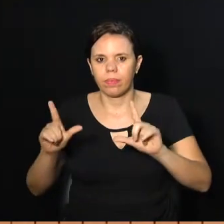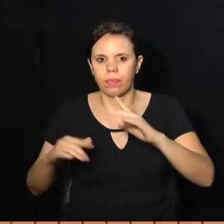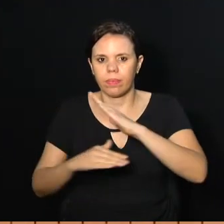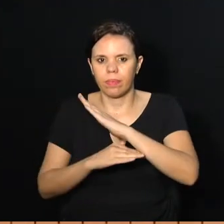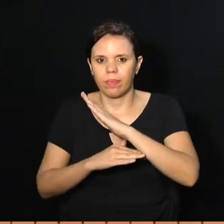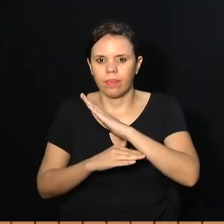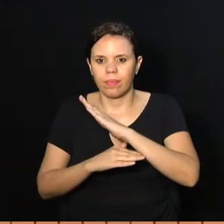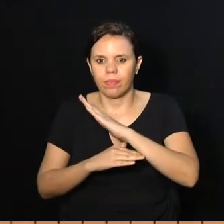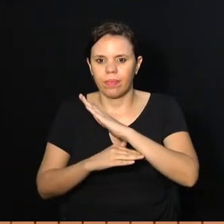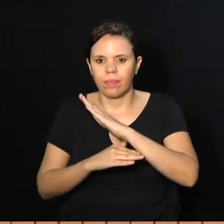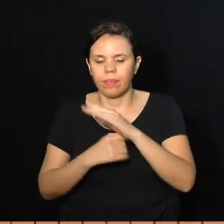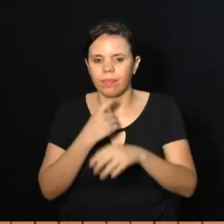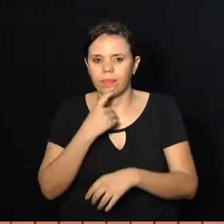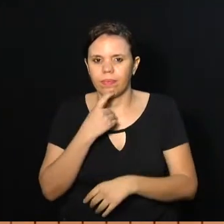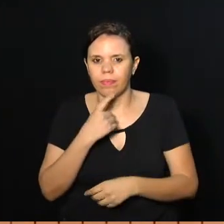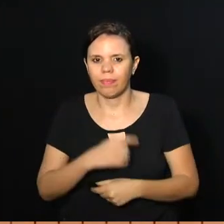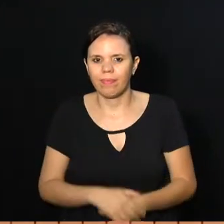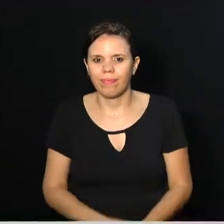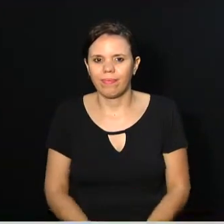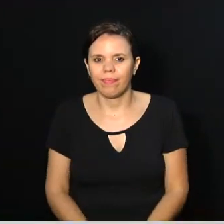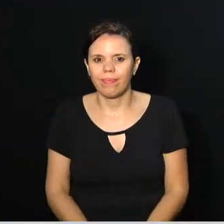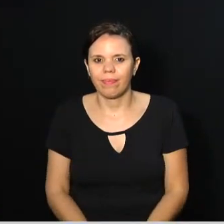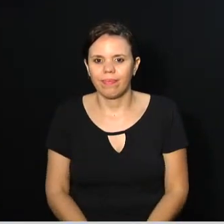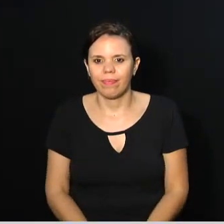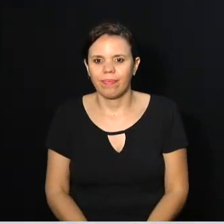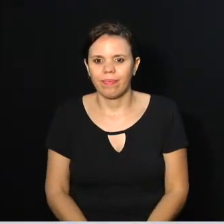da TV Câmara Campinas.